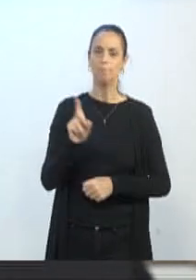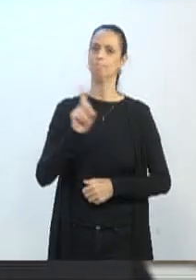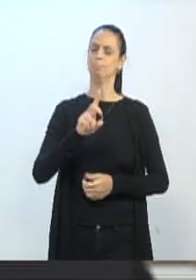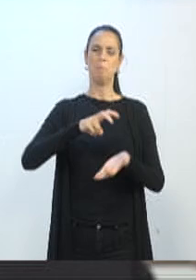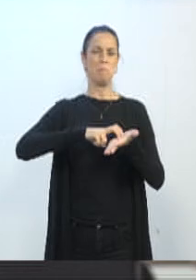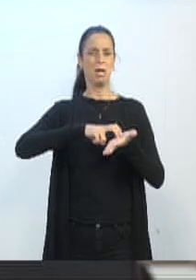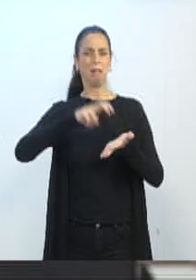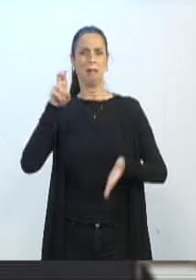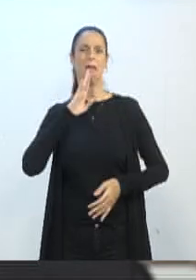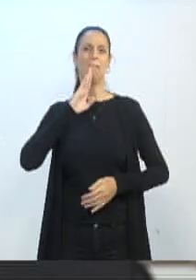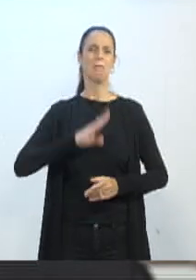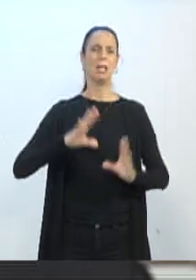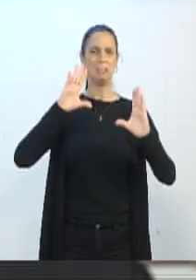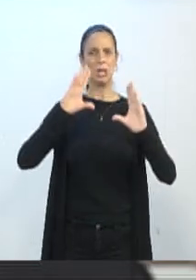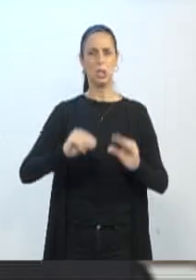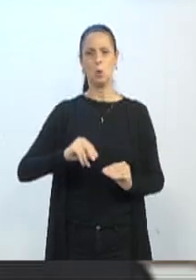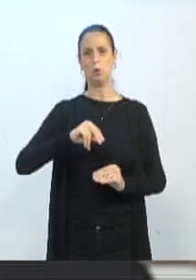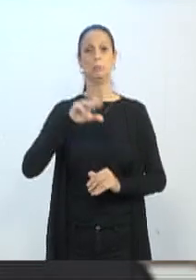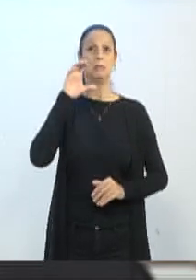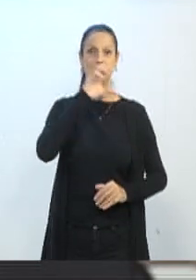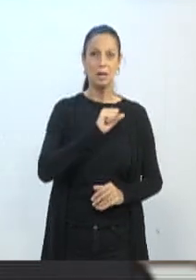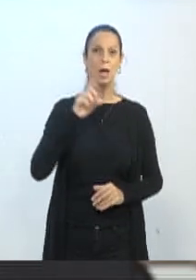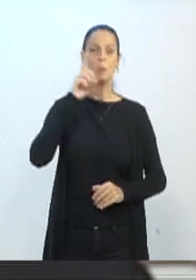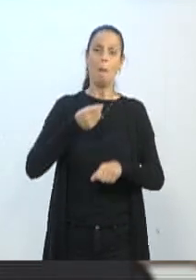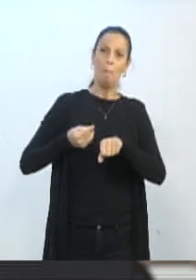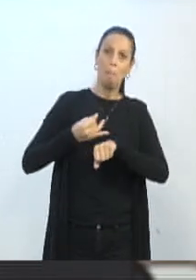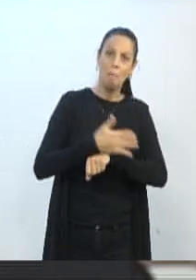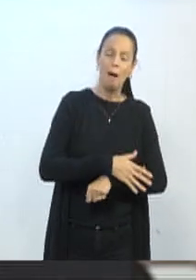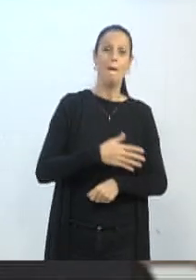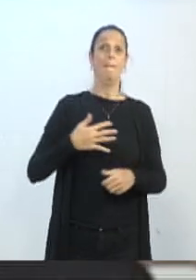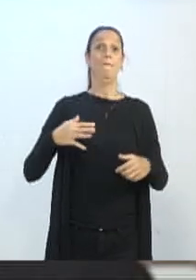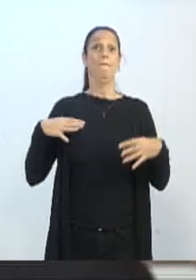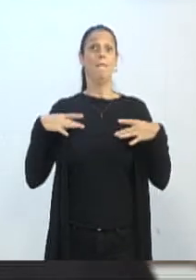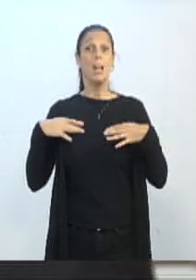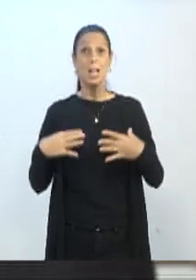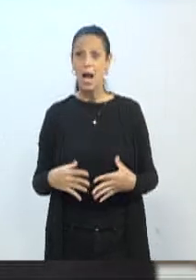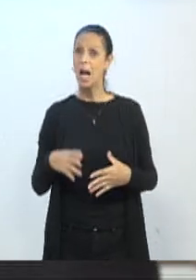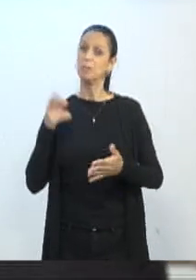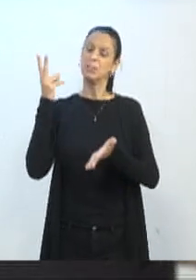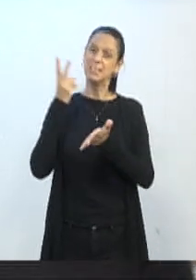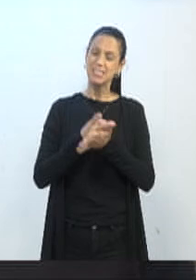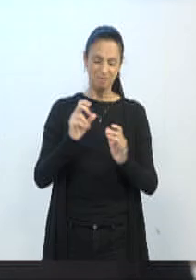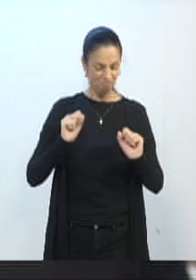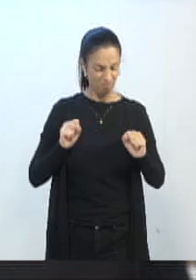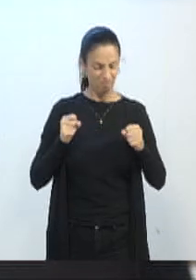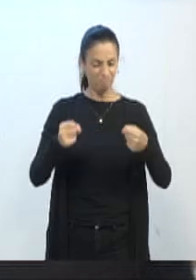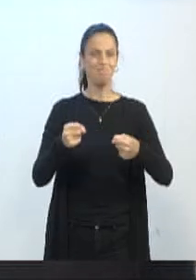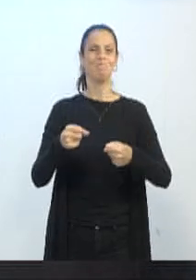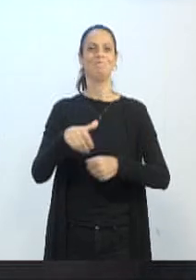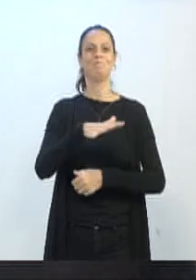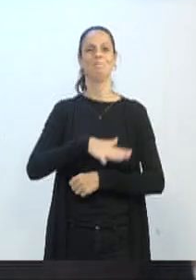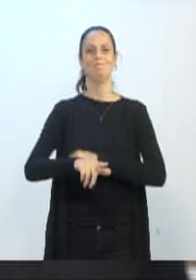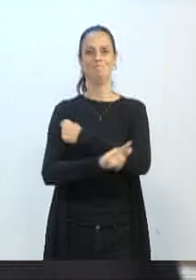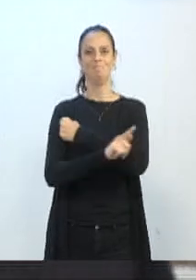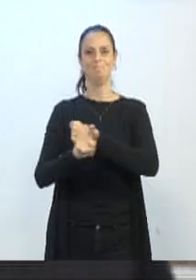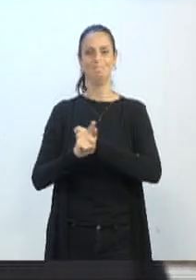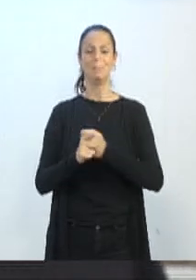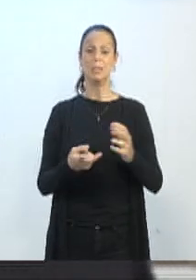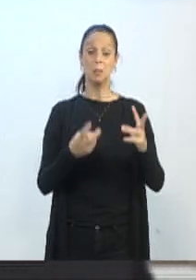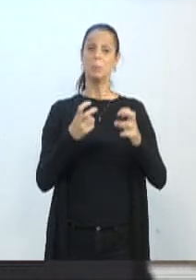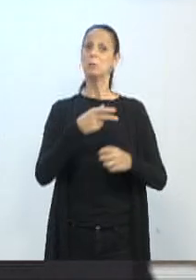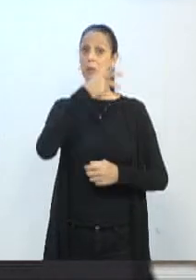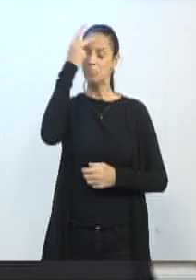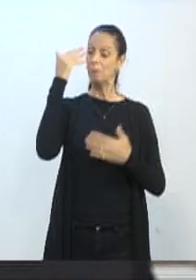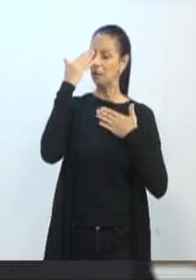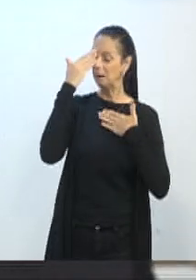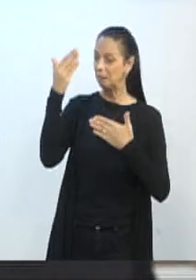de tarde de noite sábado domingo de madrugada feriado e defendendo aquela região e eu percebo ali que as pessoas são